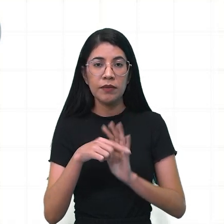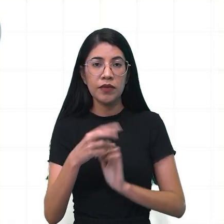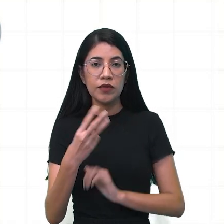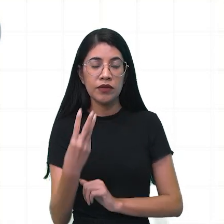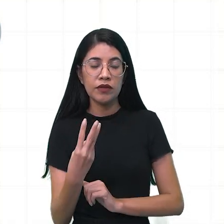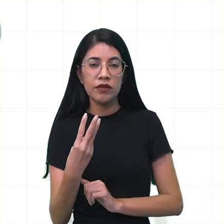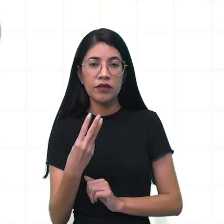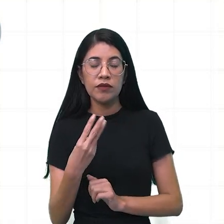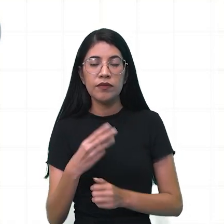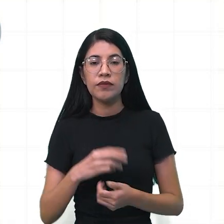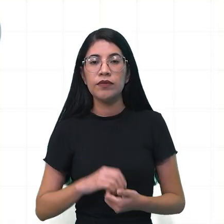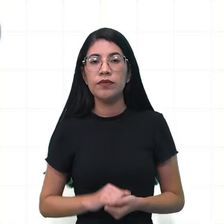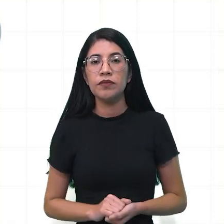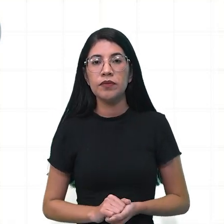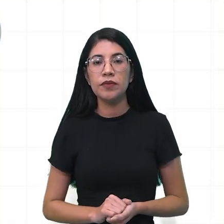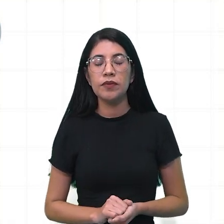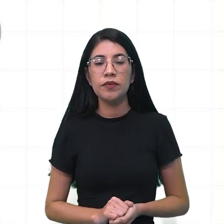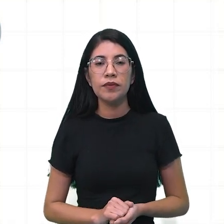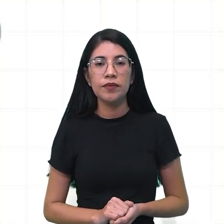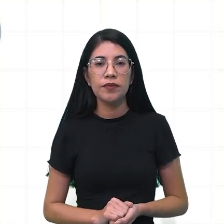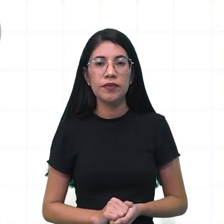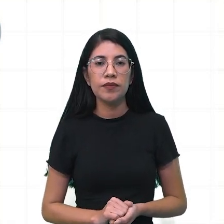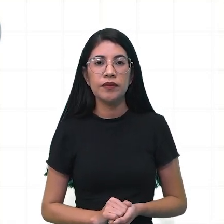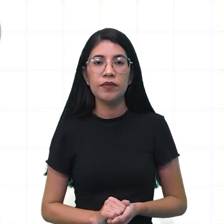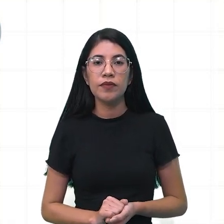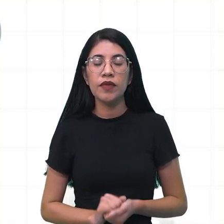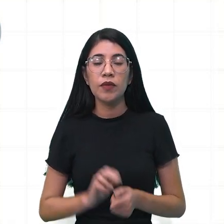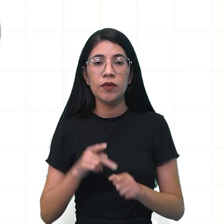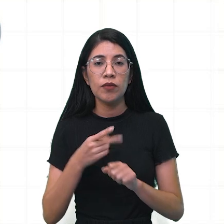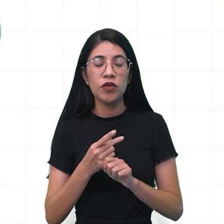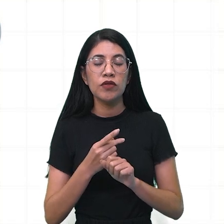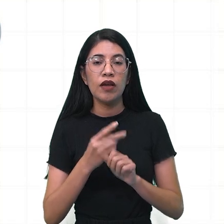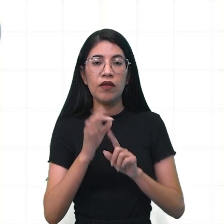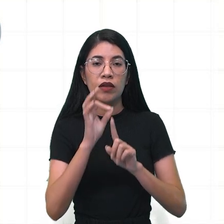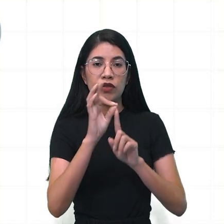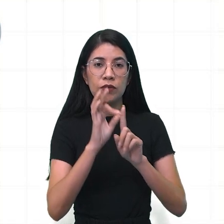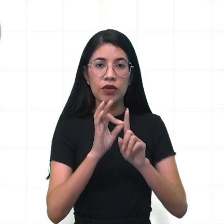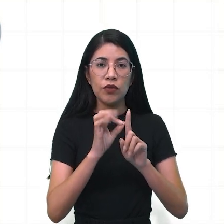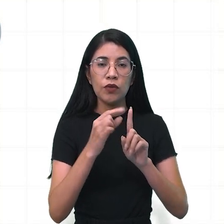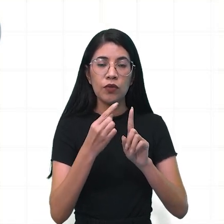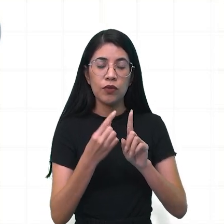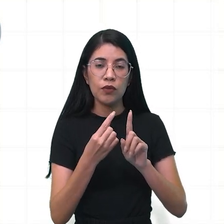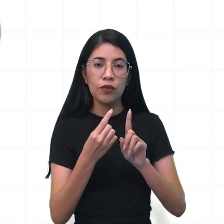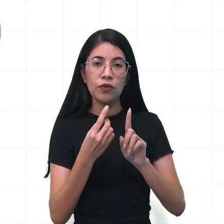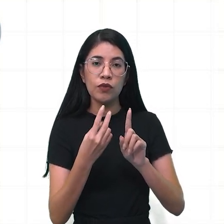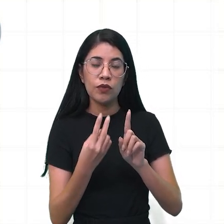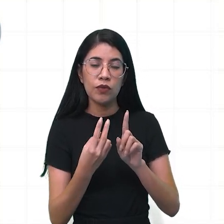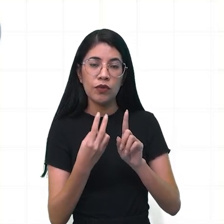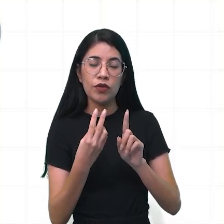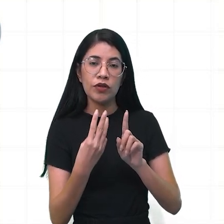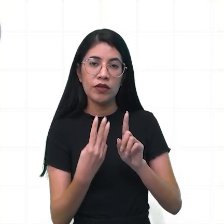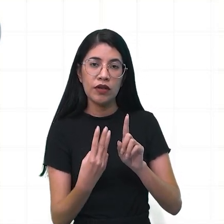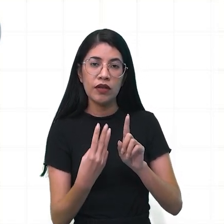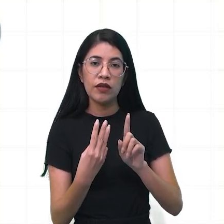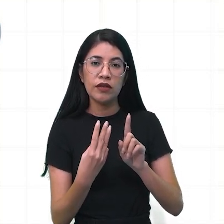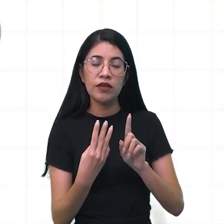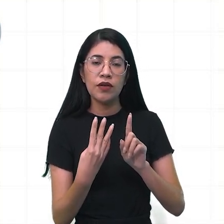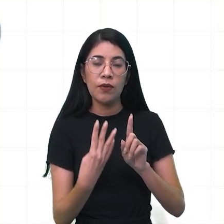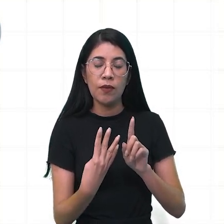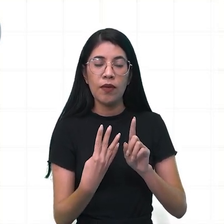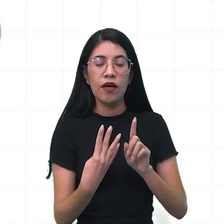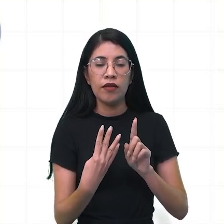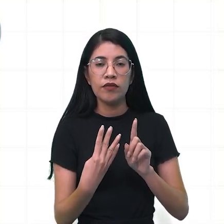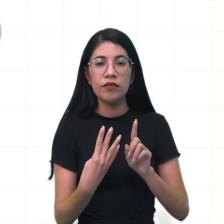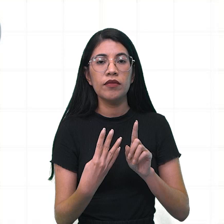Tudo bem então após cair 1 gra após cair 2 após cair 3 e após cair 4